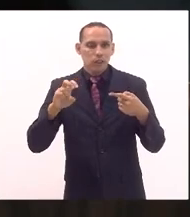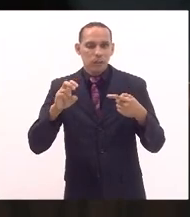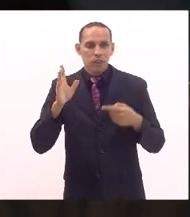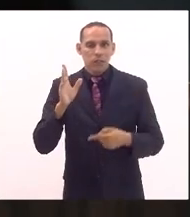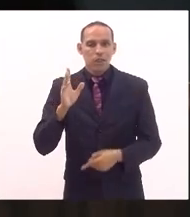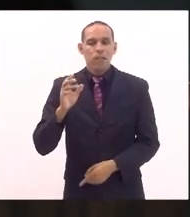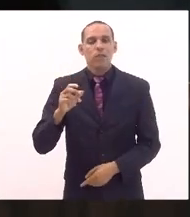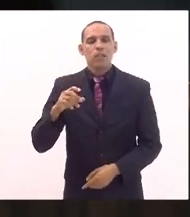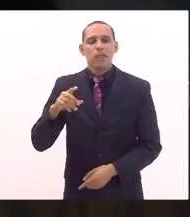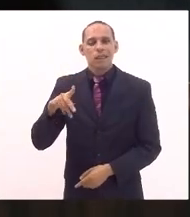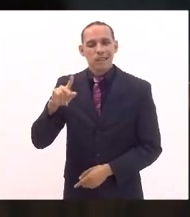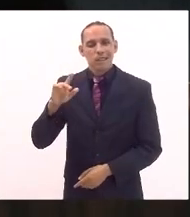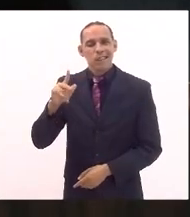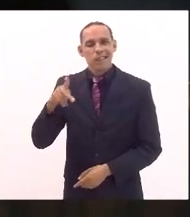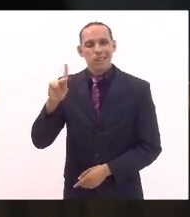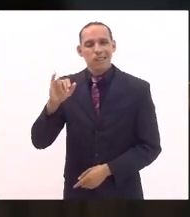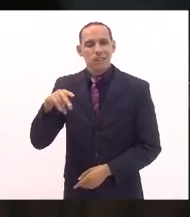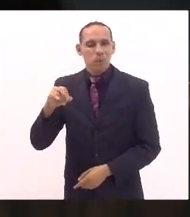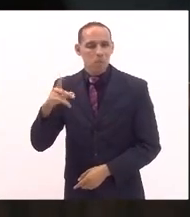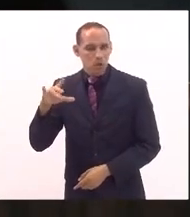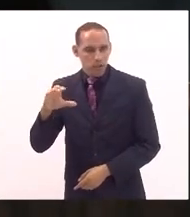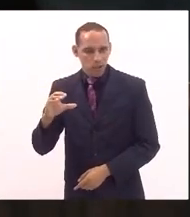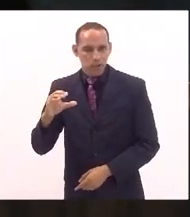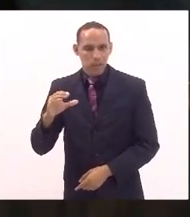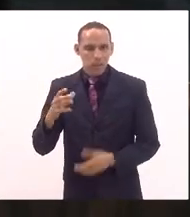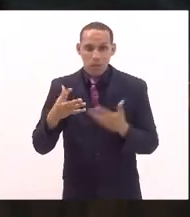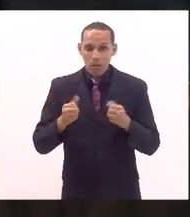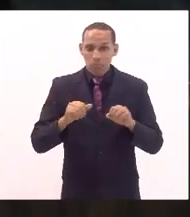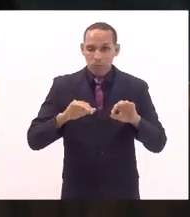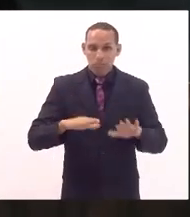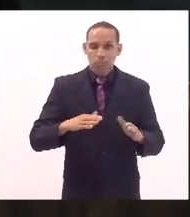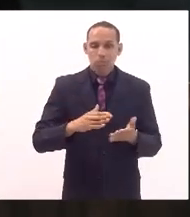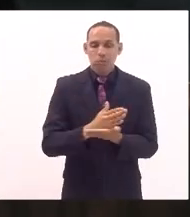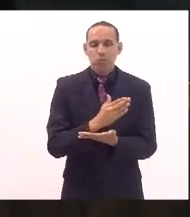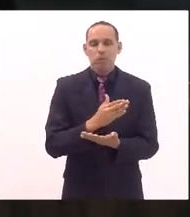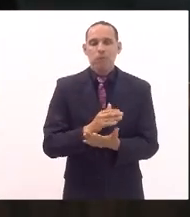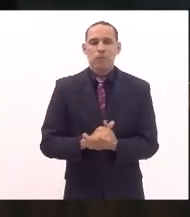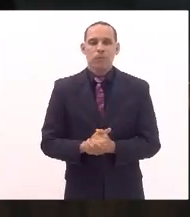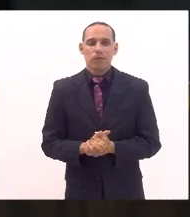Deputado Alexandre Lopes e os que aprovam a permanência que estão aprovado né